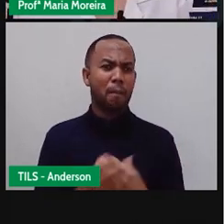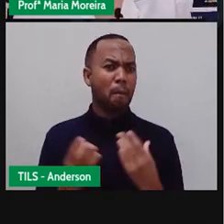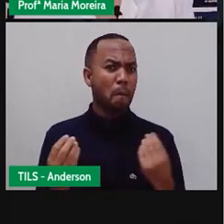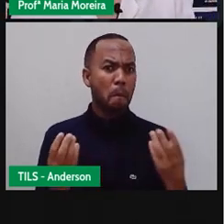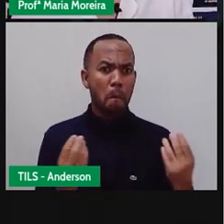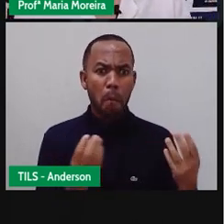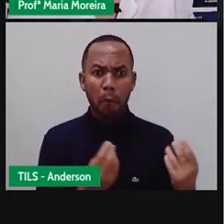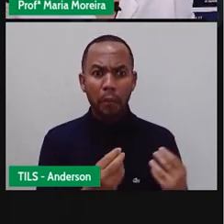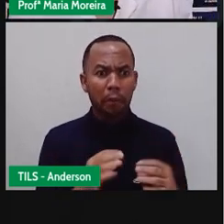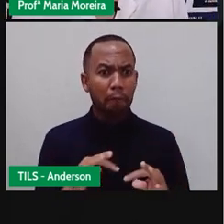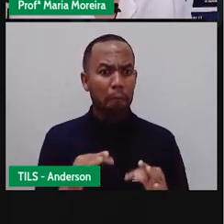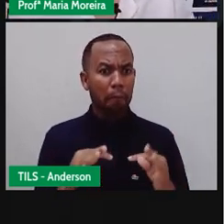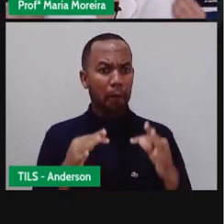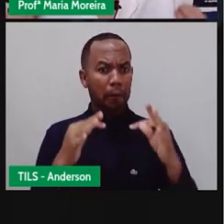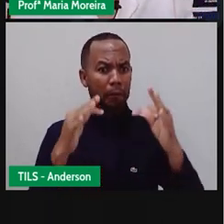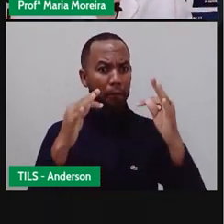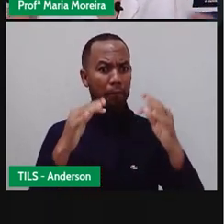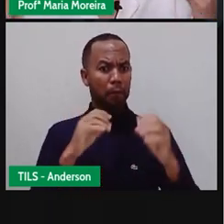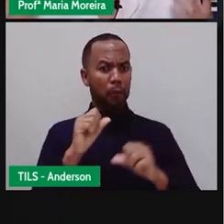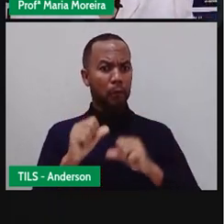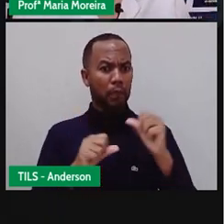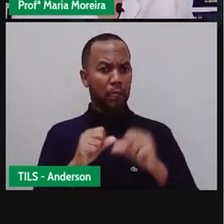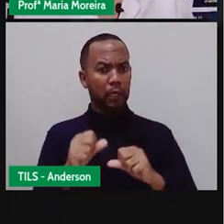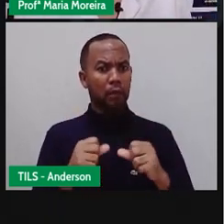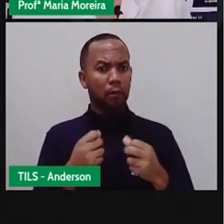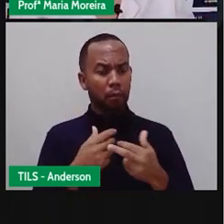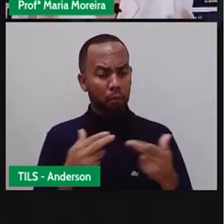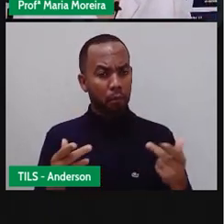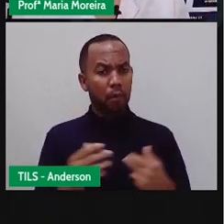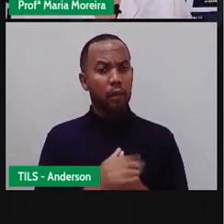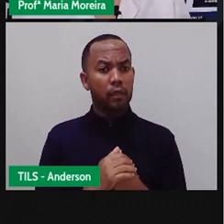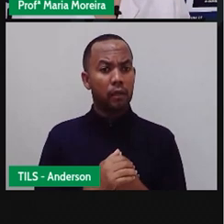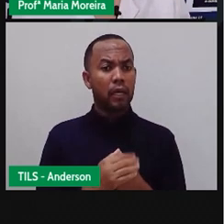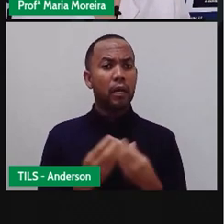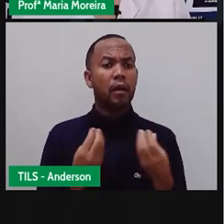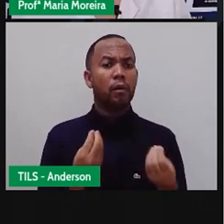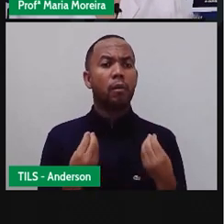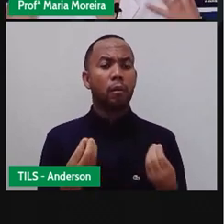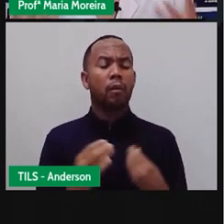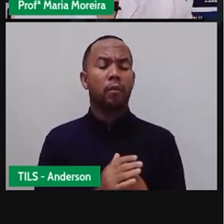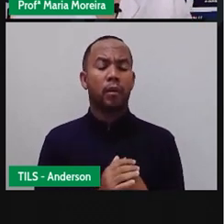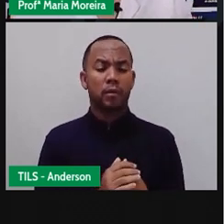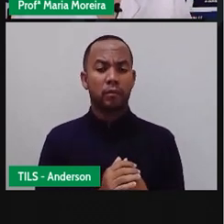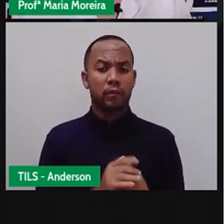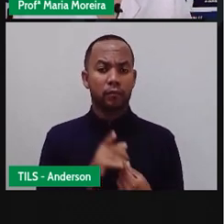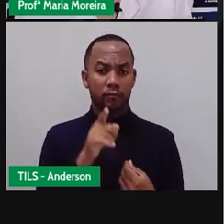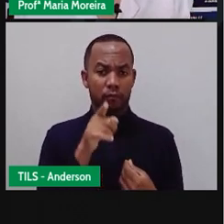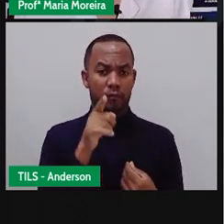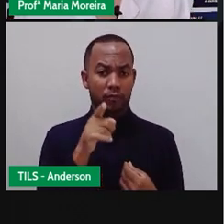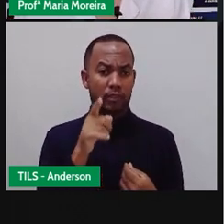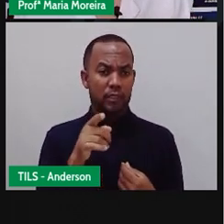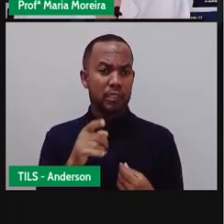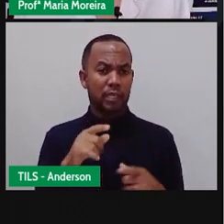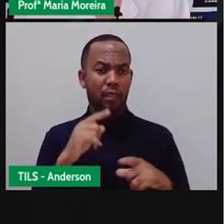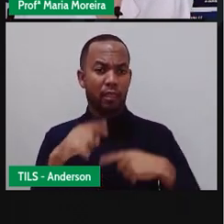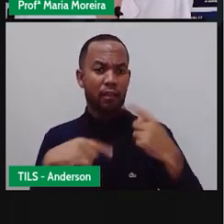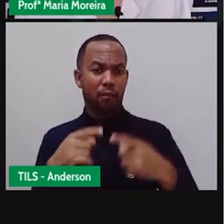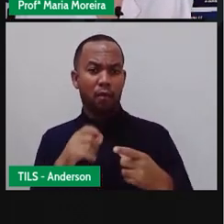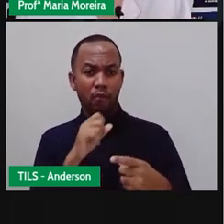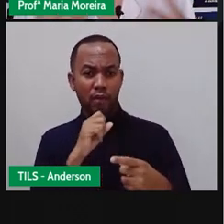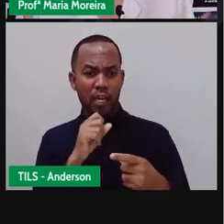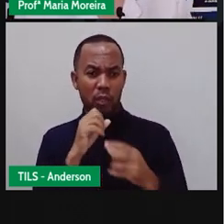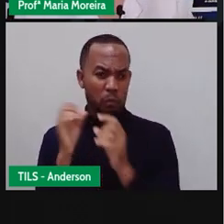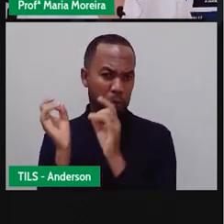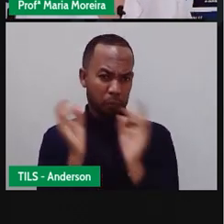aí um bom tempo falando só sobre coisas eletrônicas equipamentos eletrônicos aí que Possivelmente eu tenho na casa